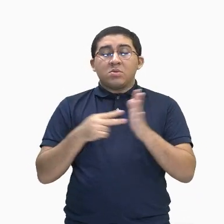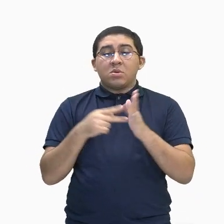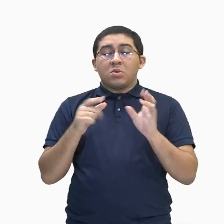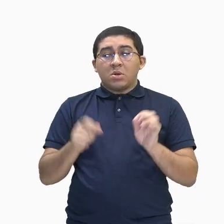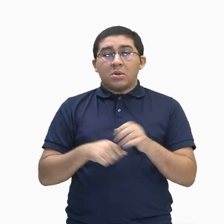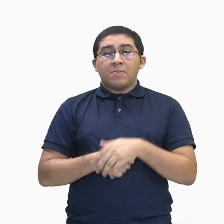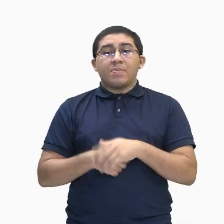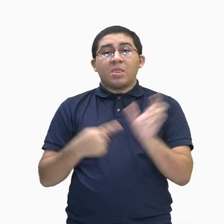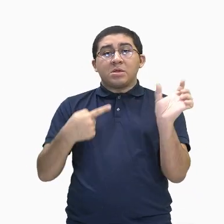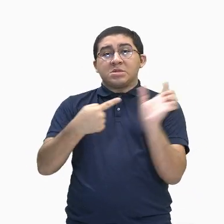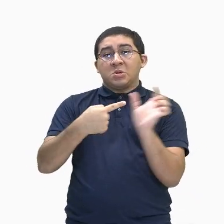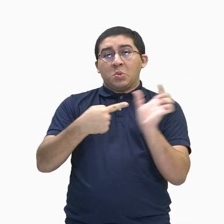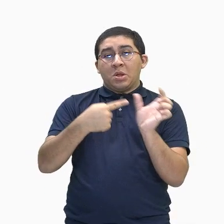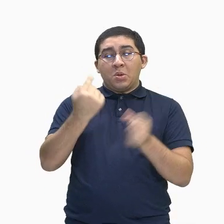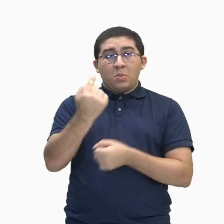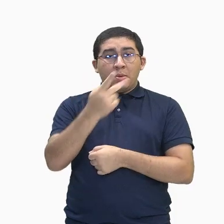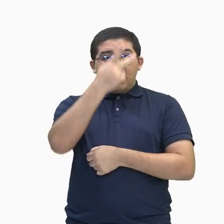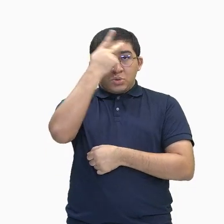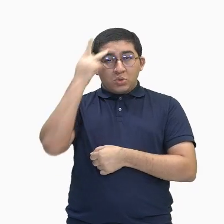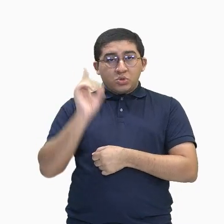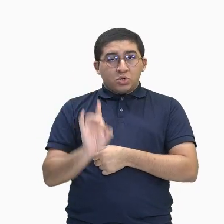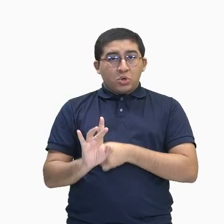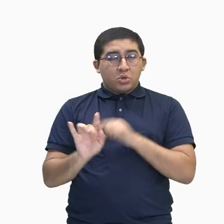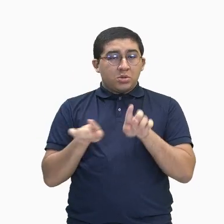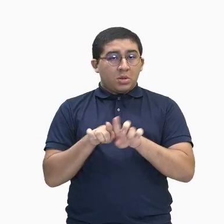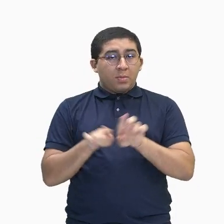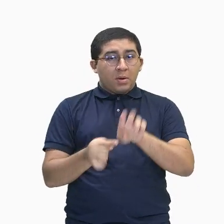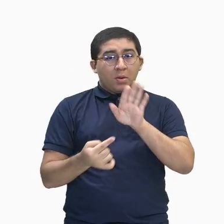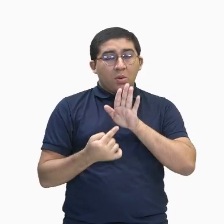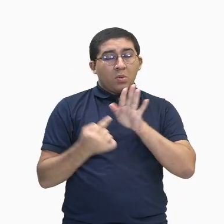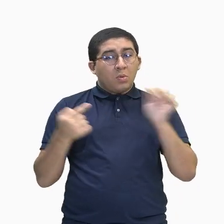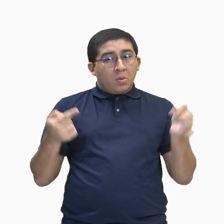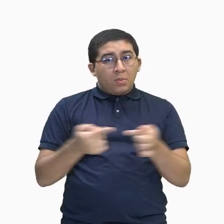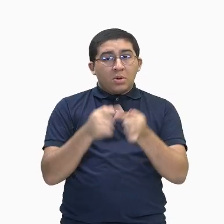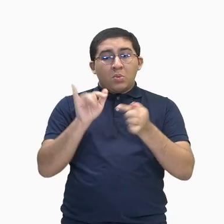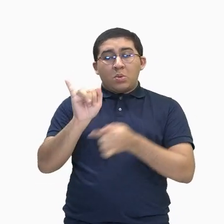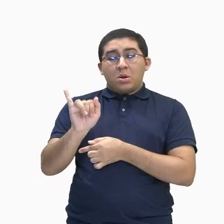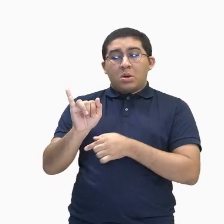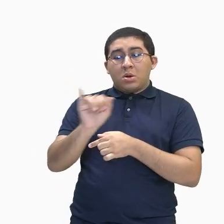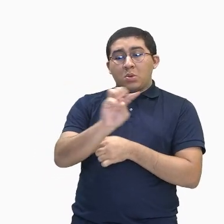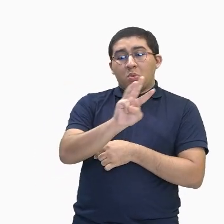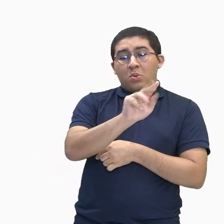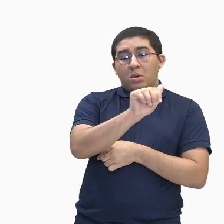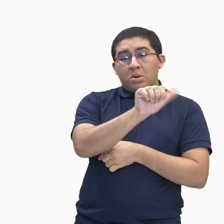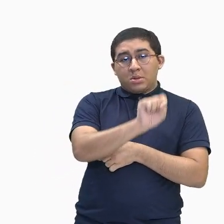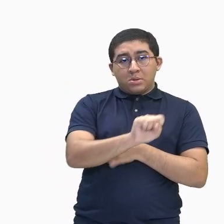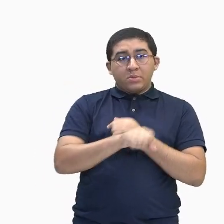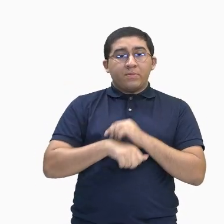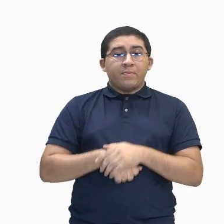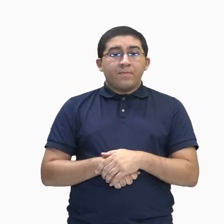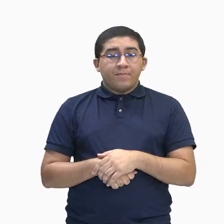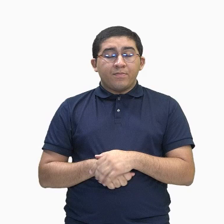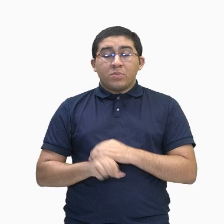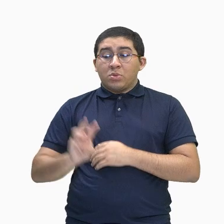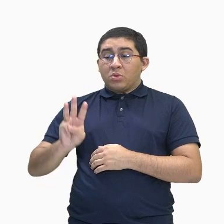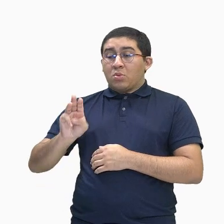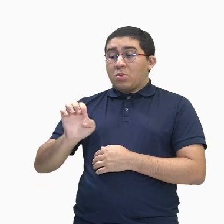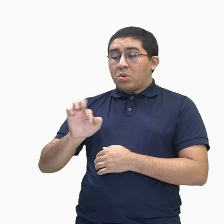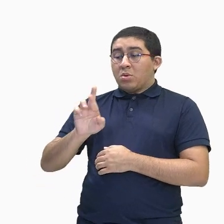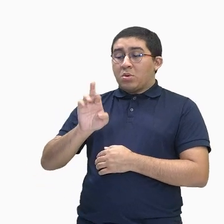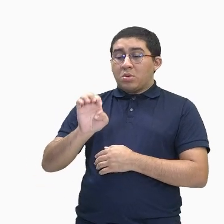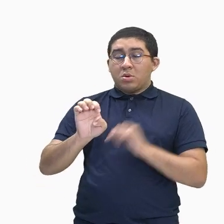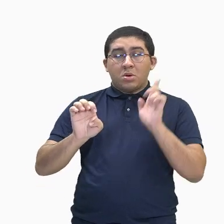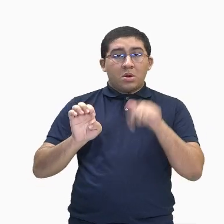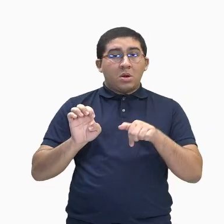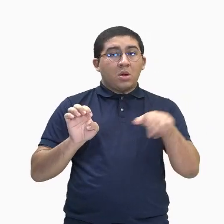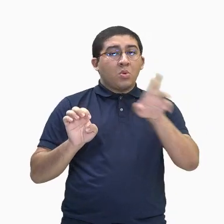singular, indica uma pessoa e também funciona com I, tá bom? Então, I was. E o were, pessoal, ele já é